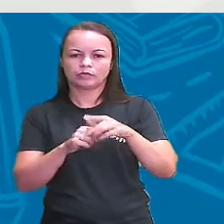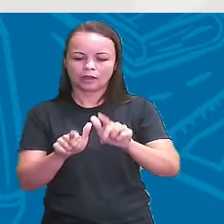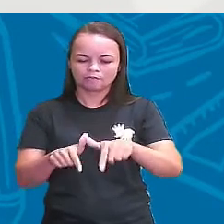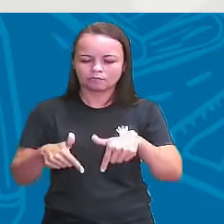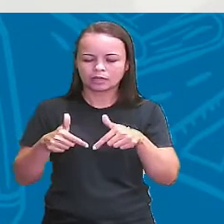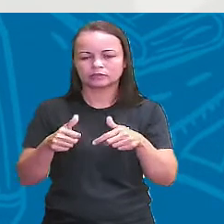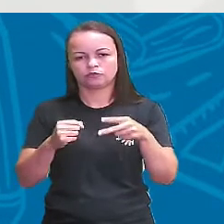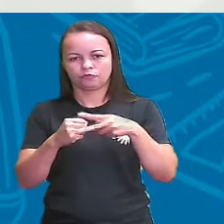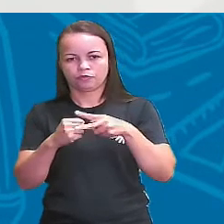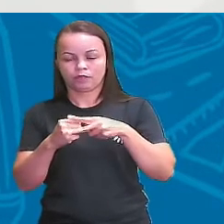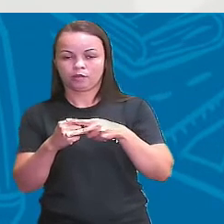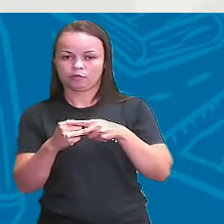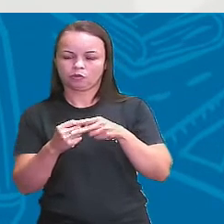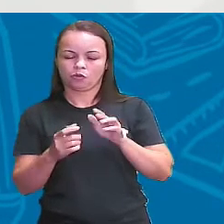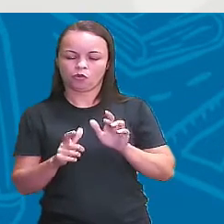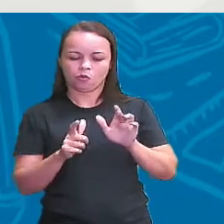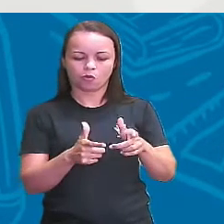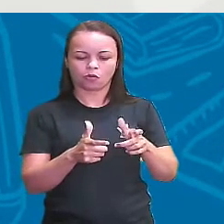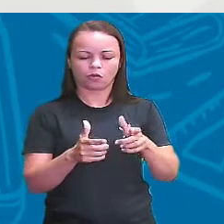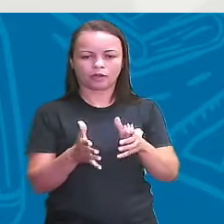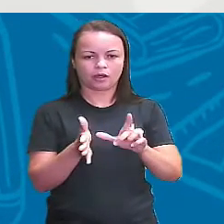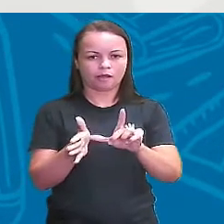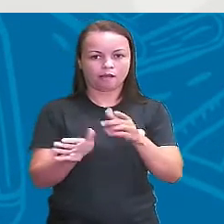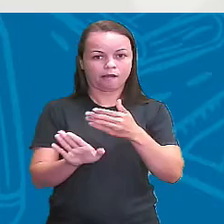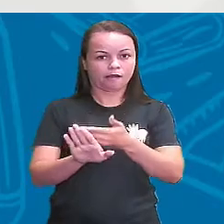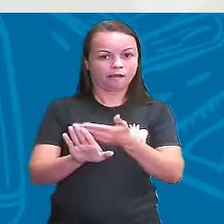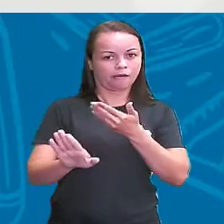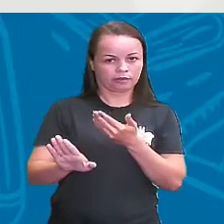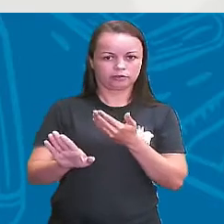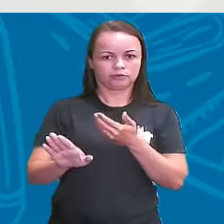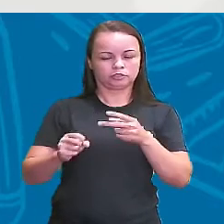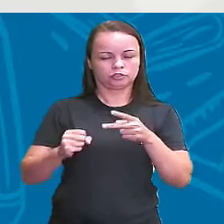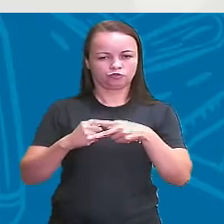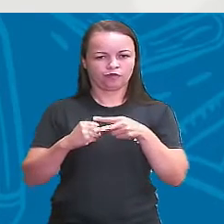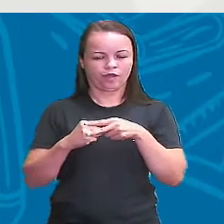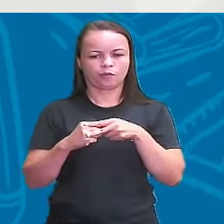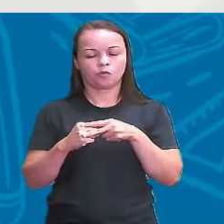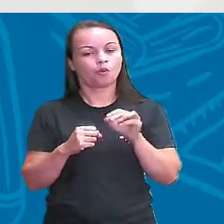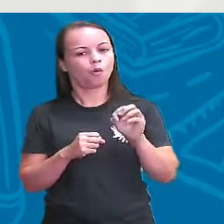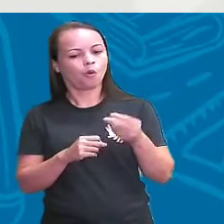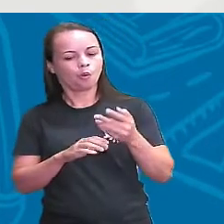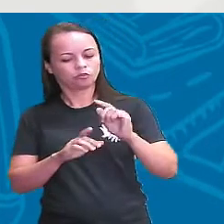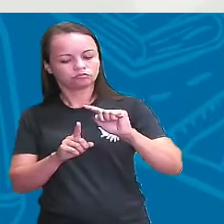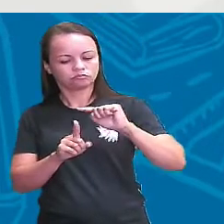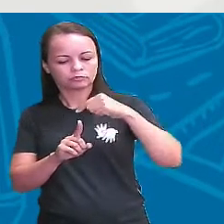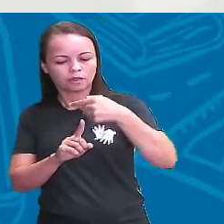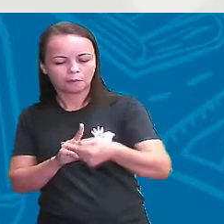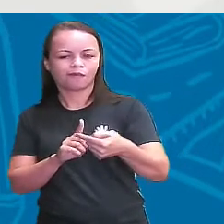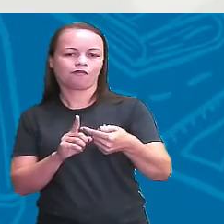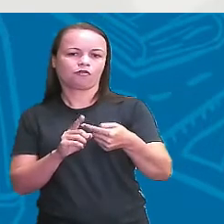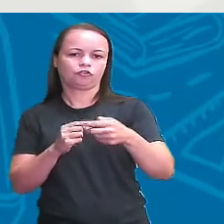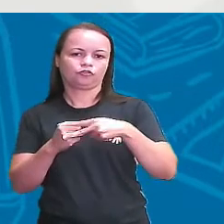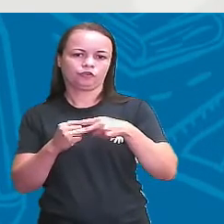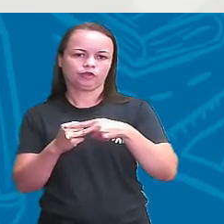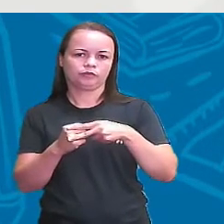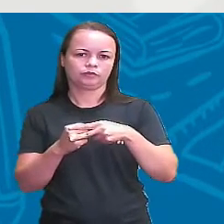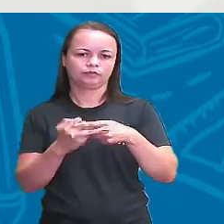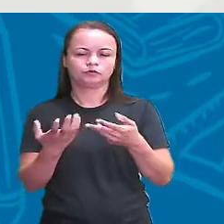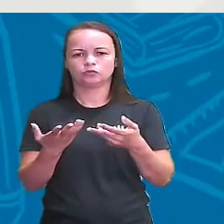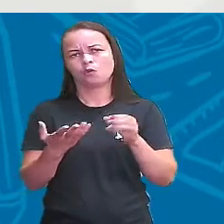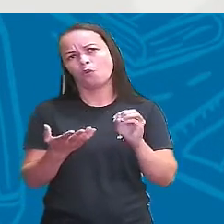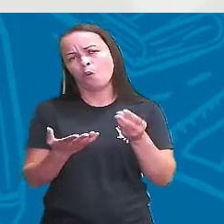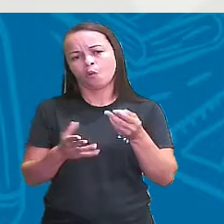a gente coloca ele antes do verbo, ou depois do verbo, ou antes